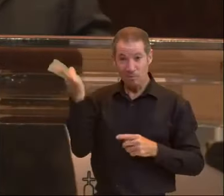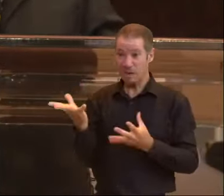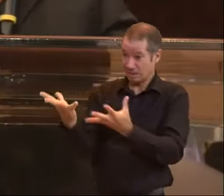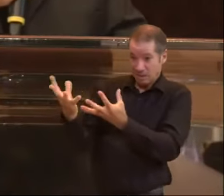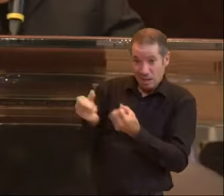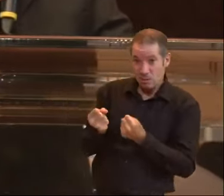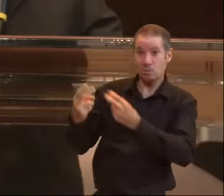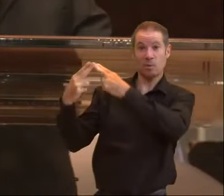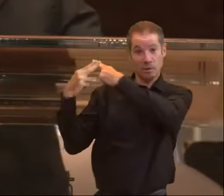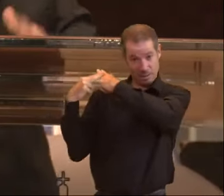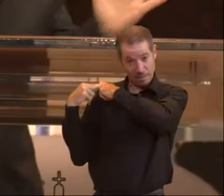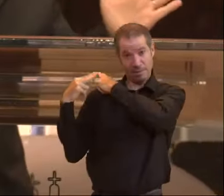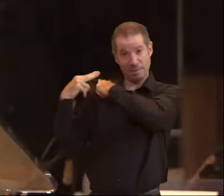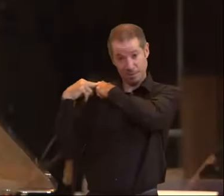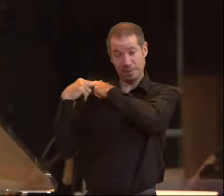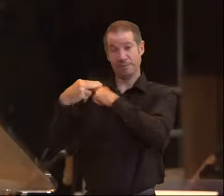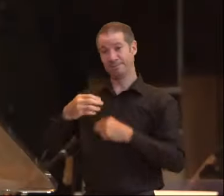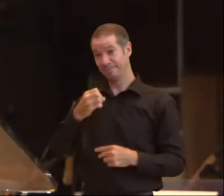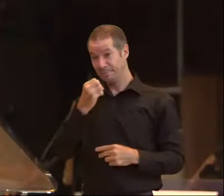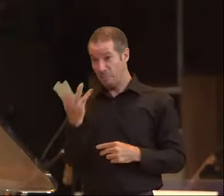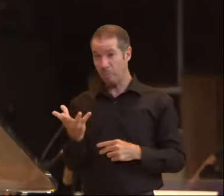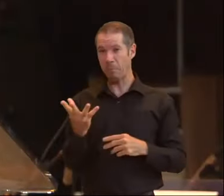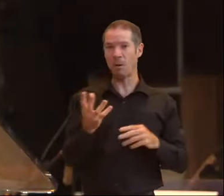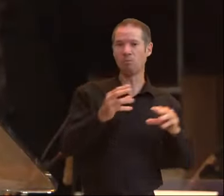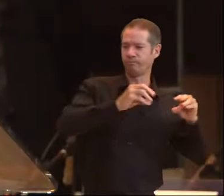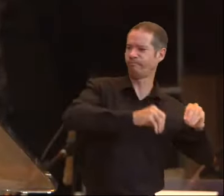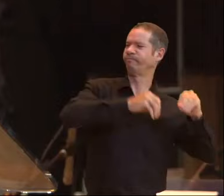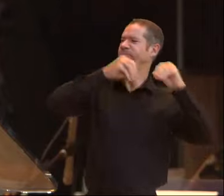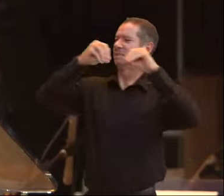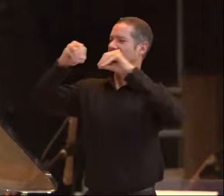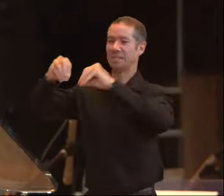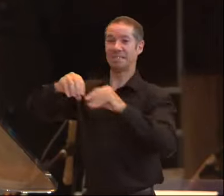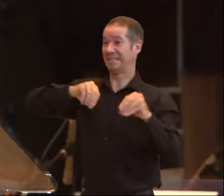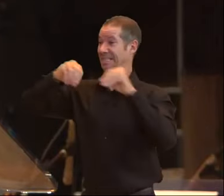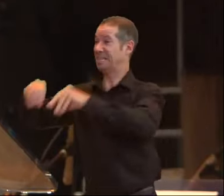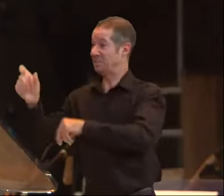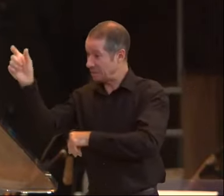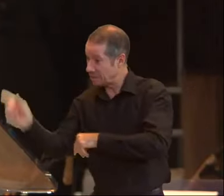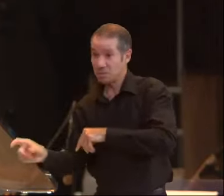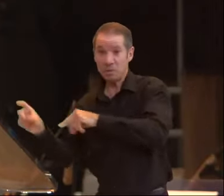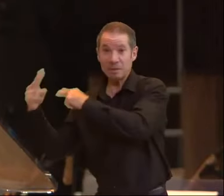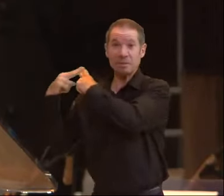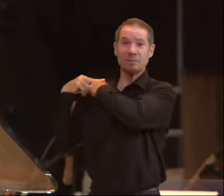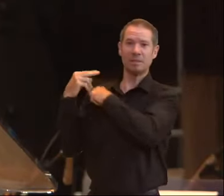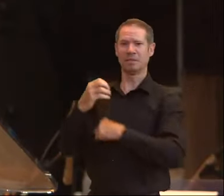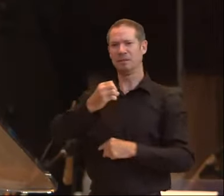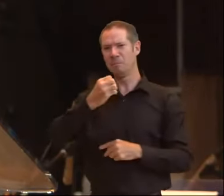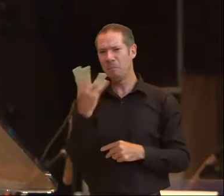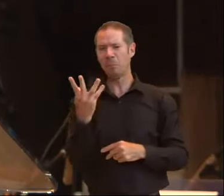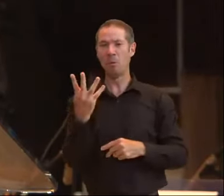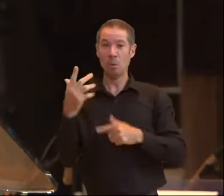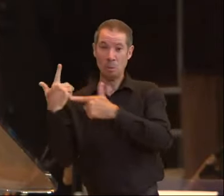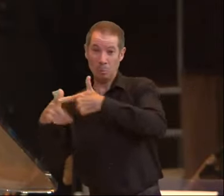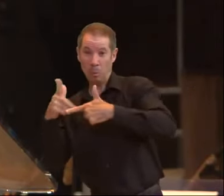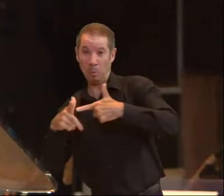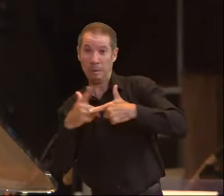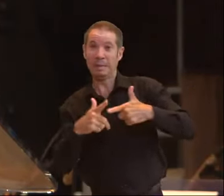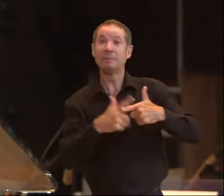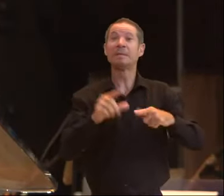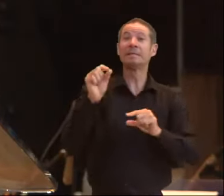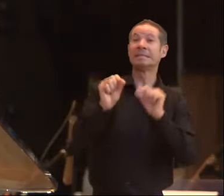uma responsabilidade. É bom passar para o outro, não é? Geralmente diz que a bomba sempre rebenta